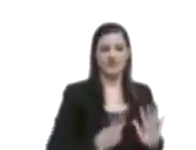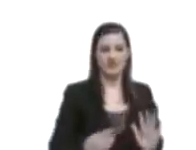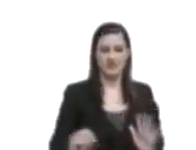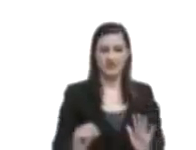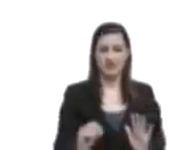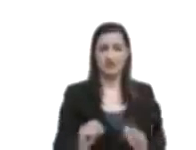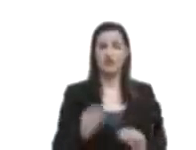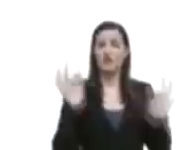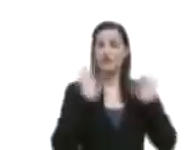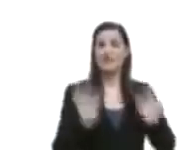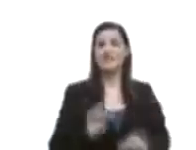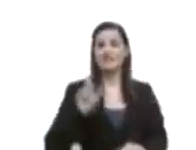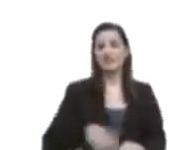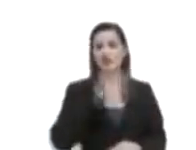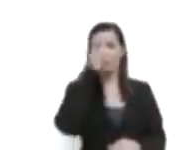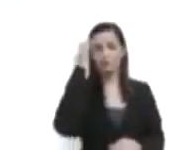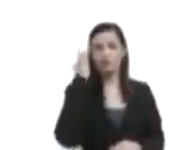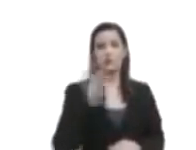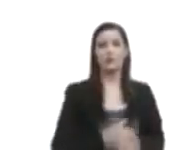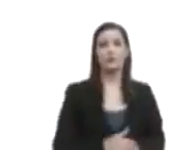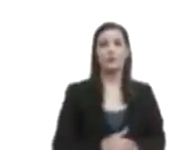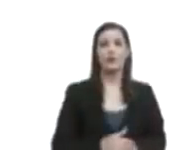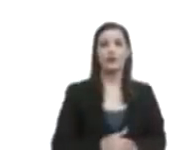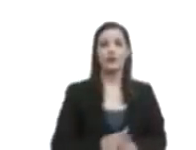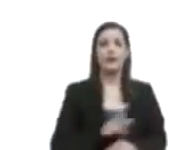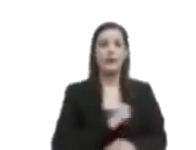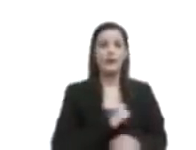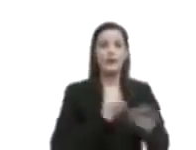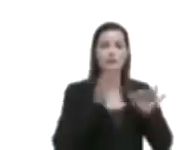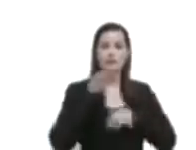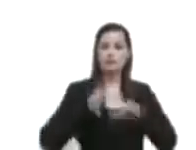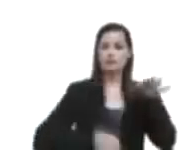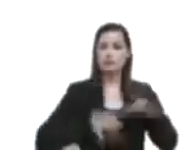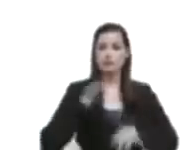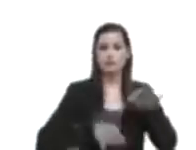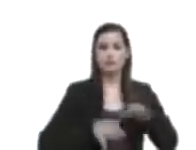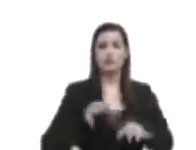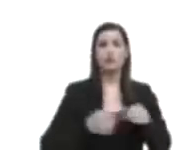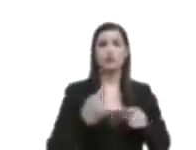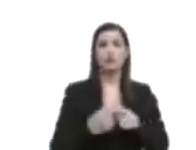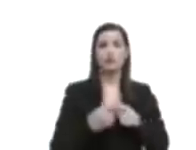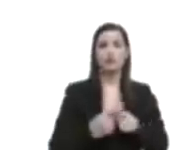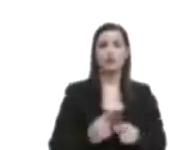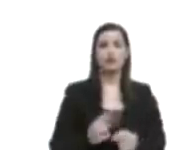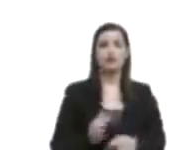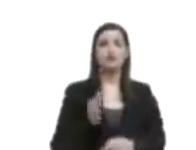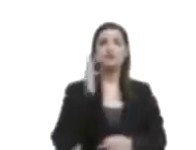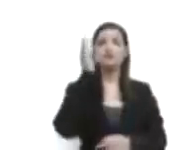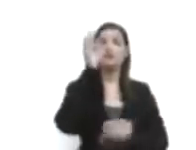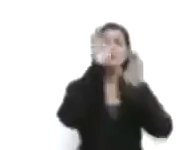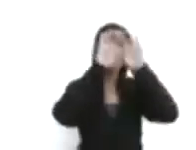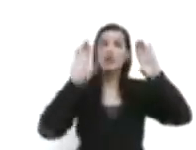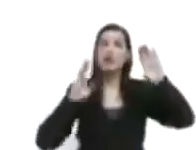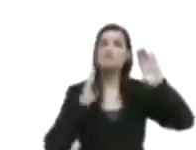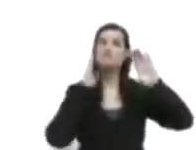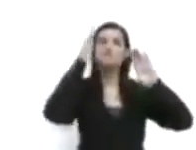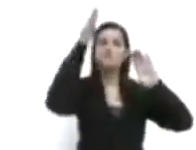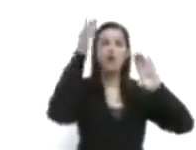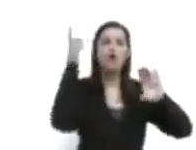porque deles é o reino dos céus. Somente até aí. Vou ser sucinto nessa.